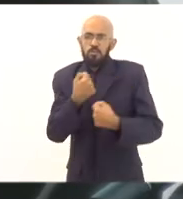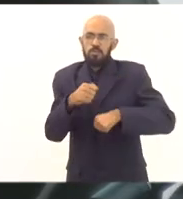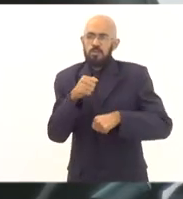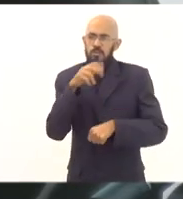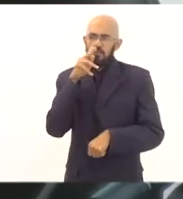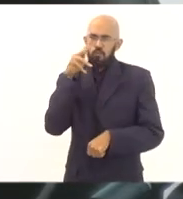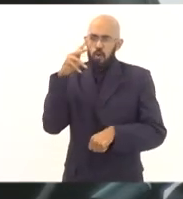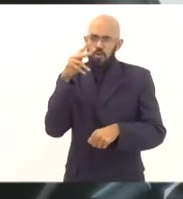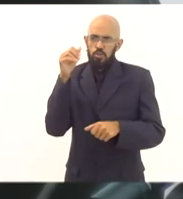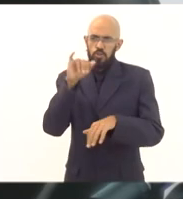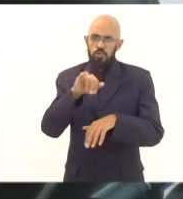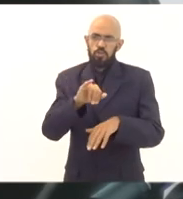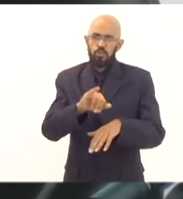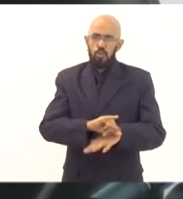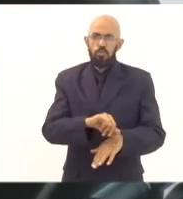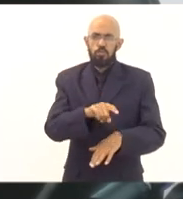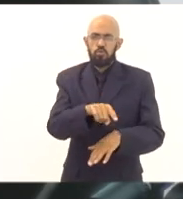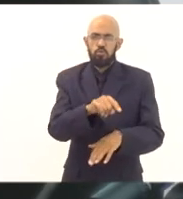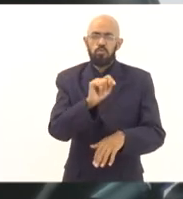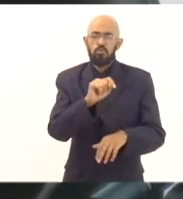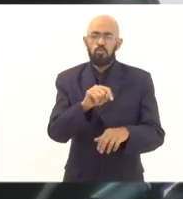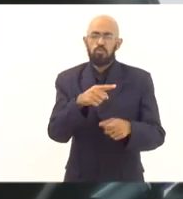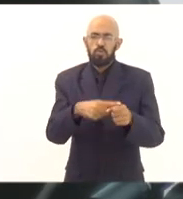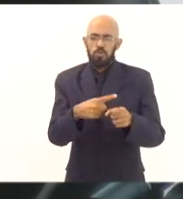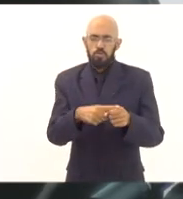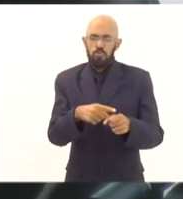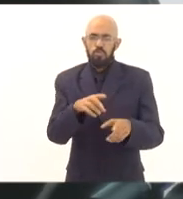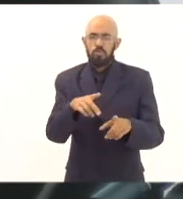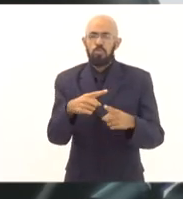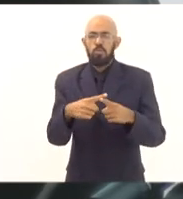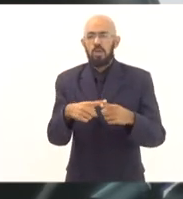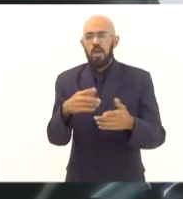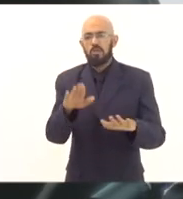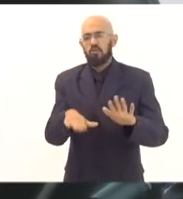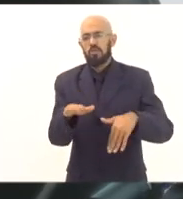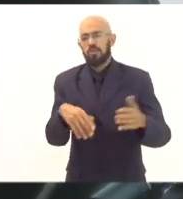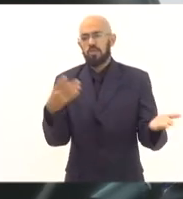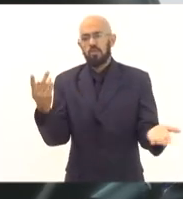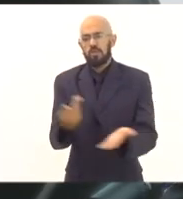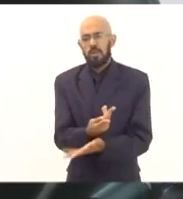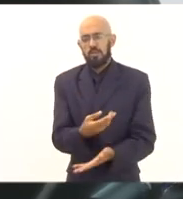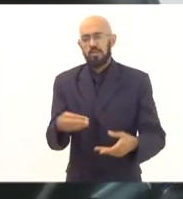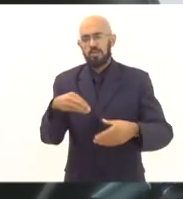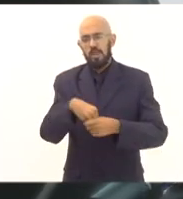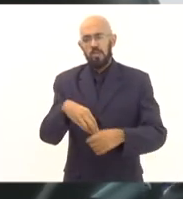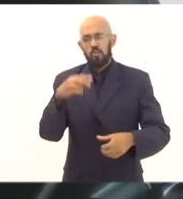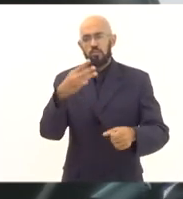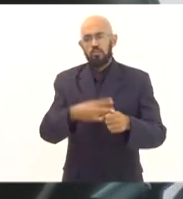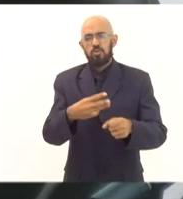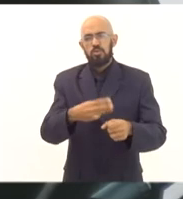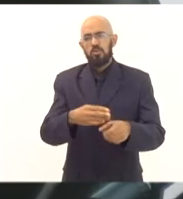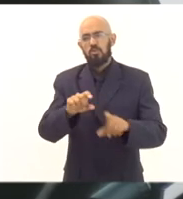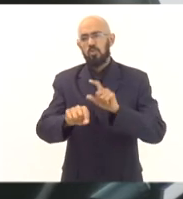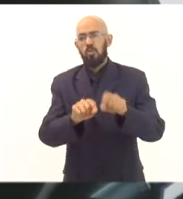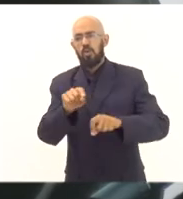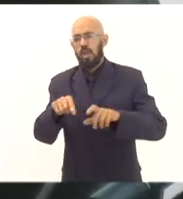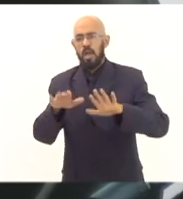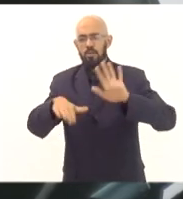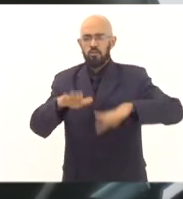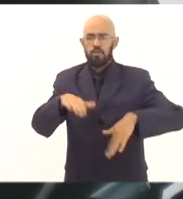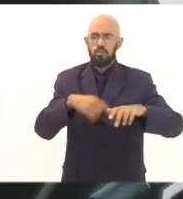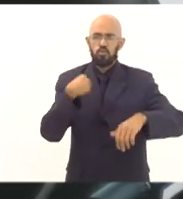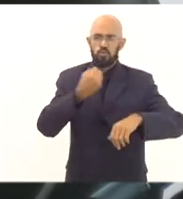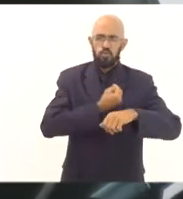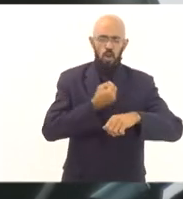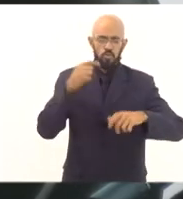cima dos Municípios gente vê às vezes acontecendo diversos fatos dentro dos Municípios e às vezes a gente não